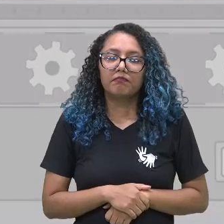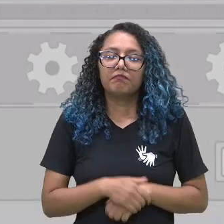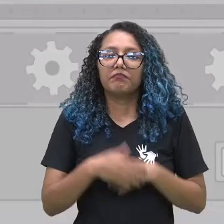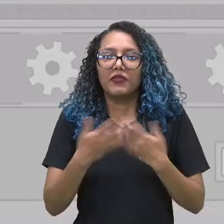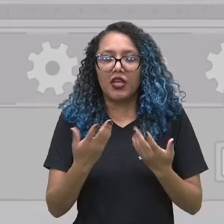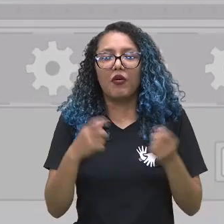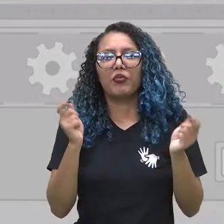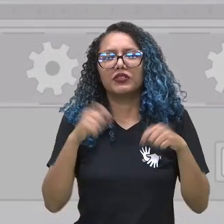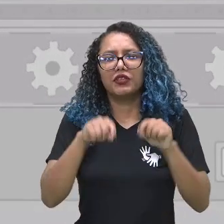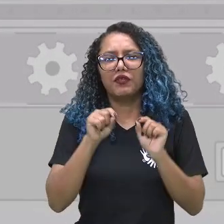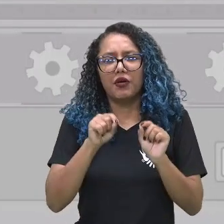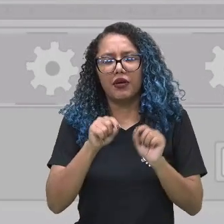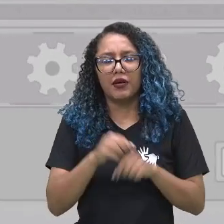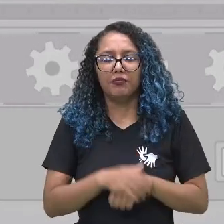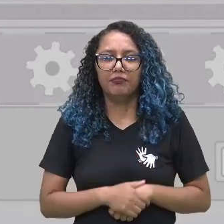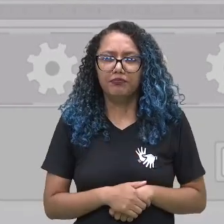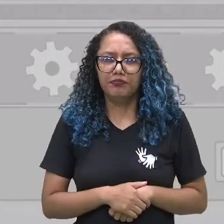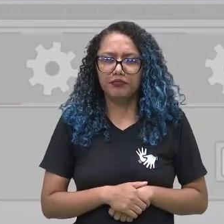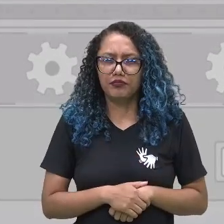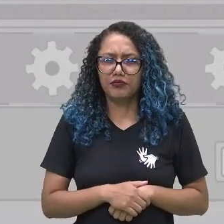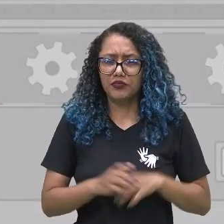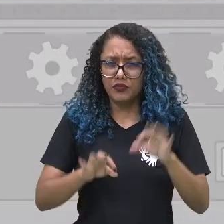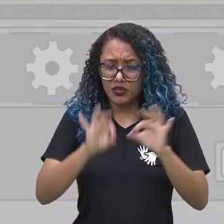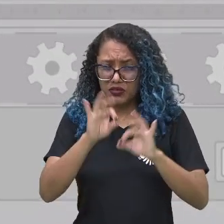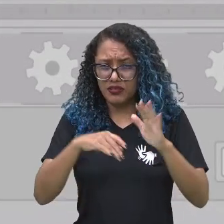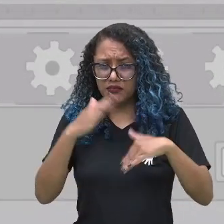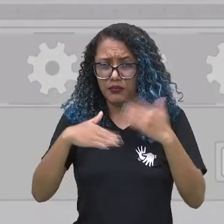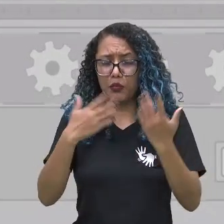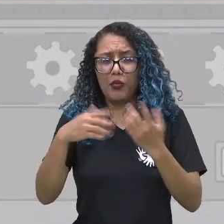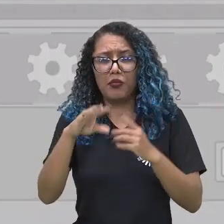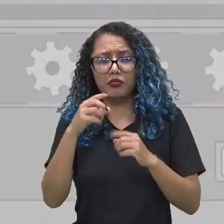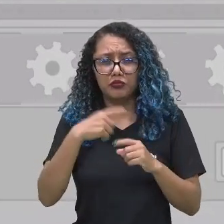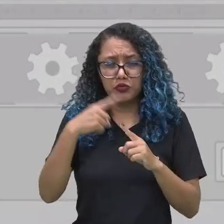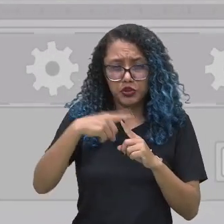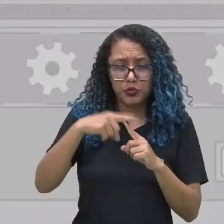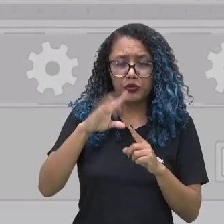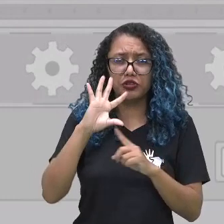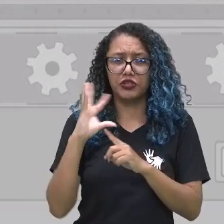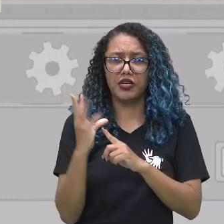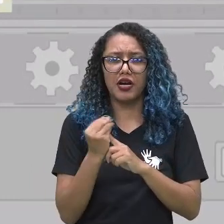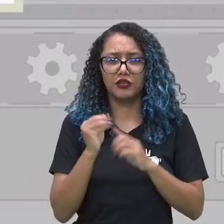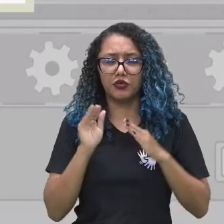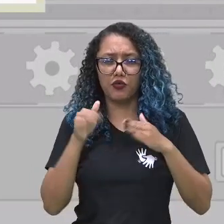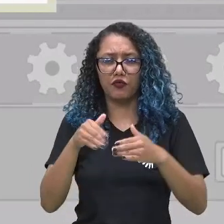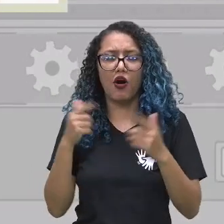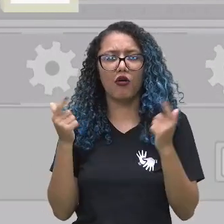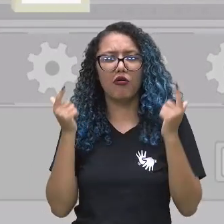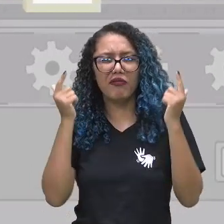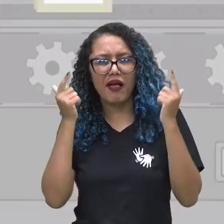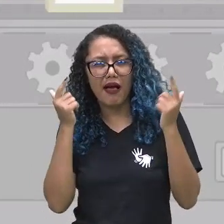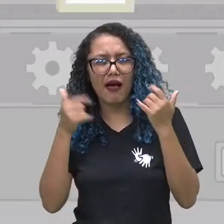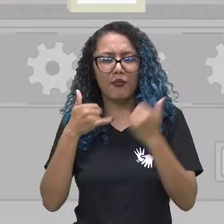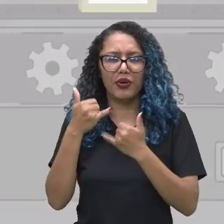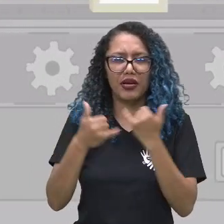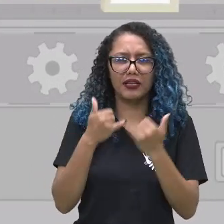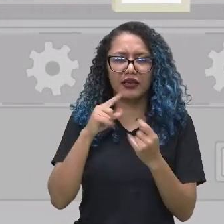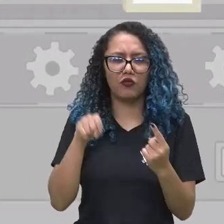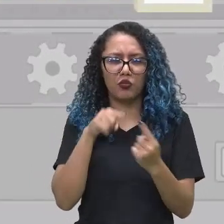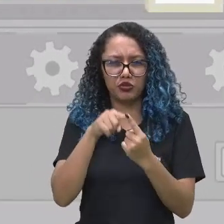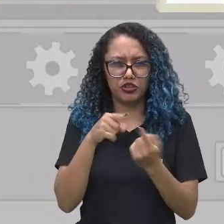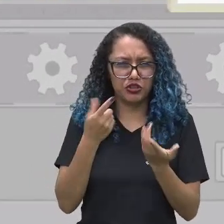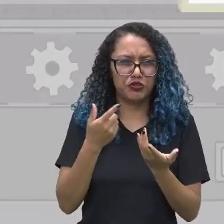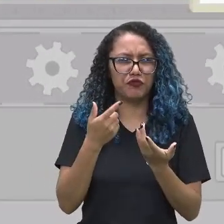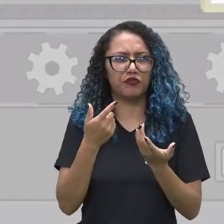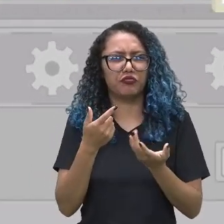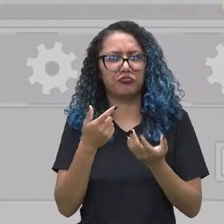arte que é agradável apenas pelo entretenimento e que não tem uma finalidade em si mesma,